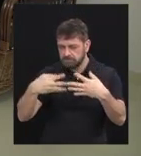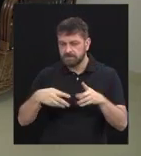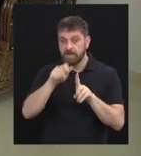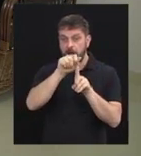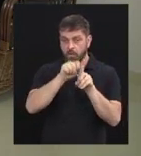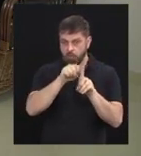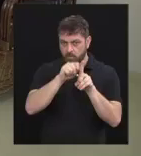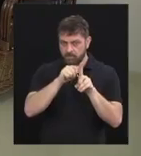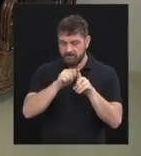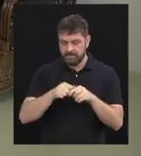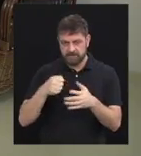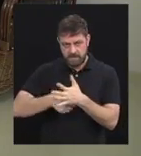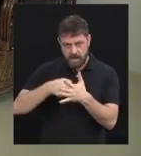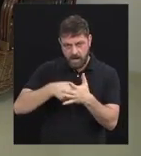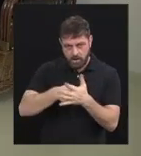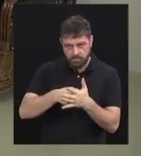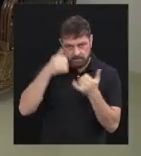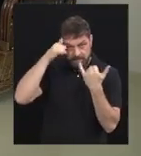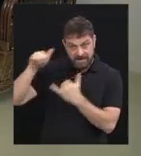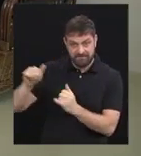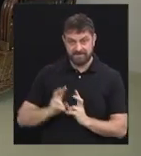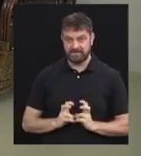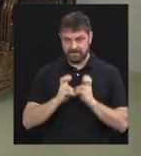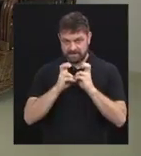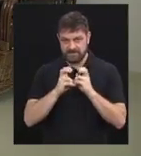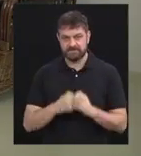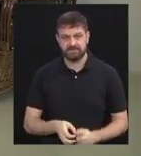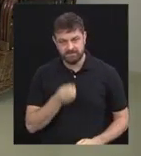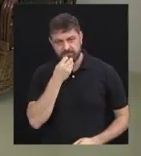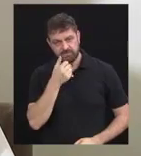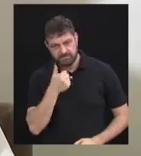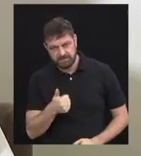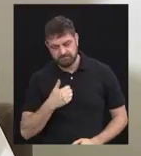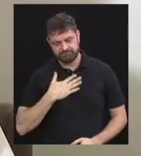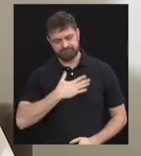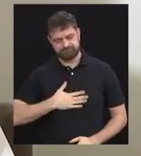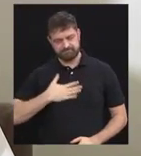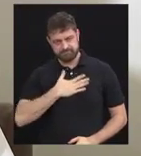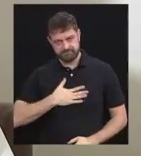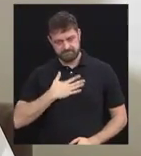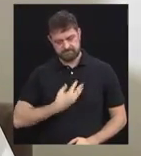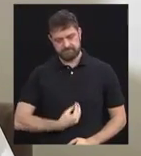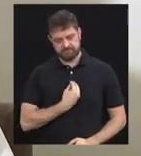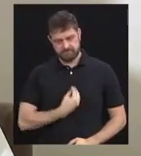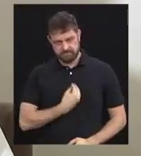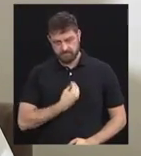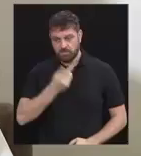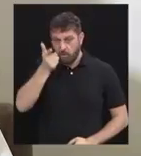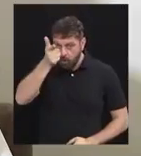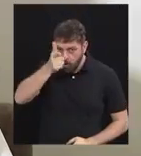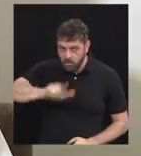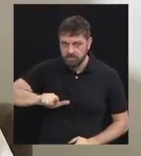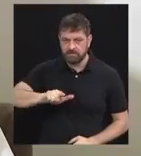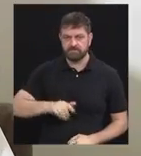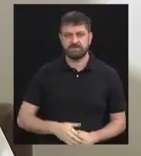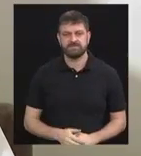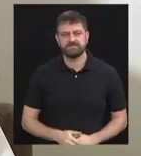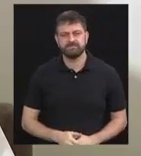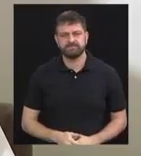esse mês, o mês rosa. Não é, doutor? Tudo bem? Tudo bem, é uma satisfação muito grande estar de novo com